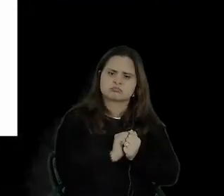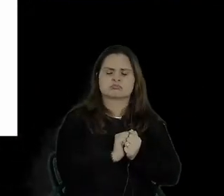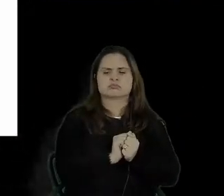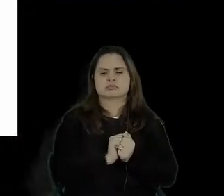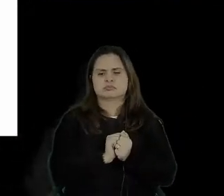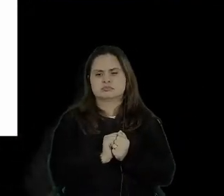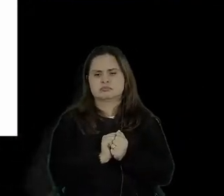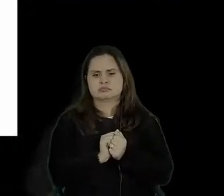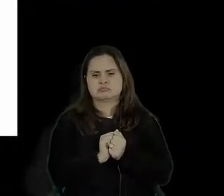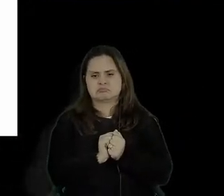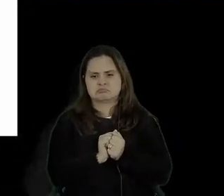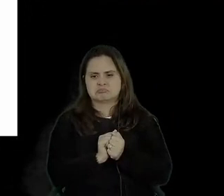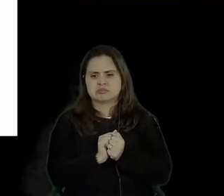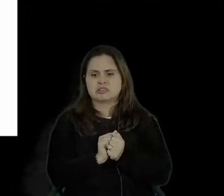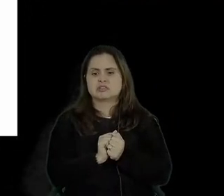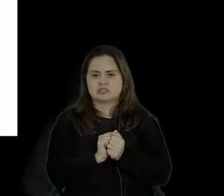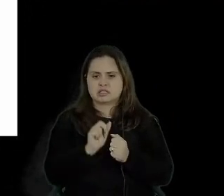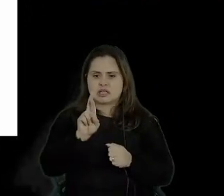A Raquel, né?